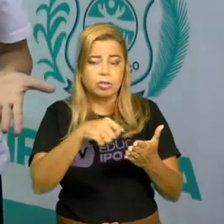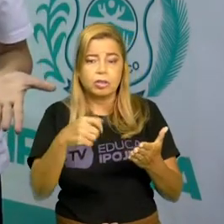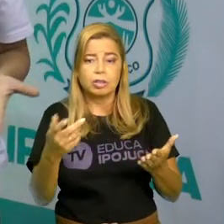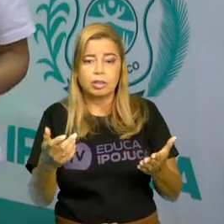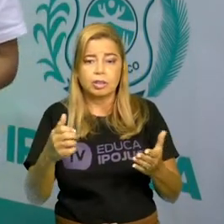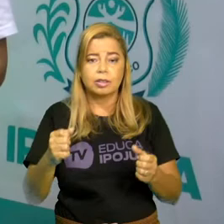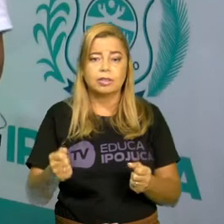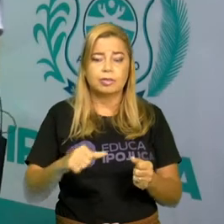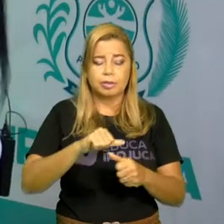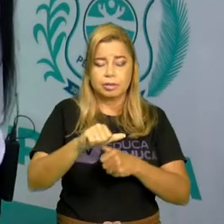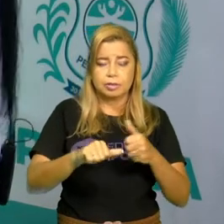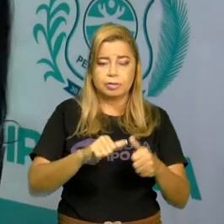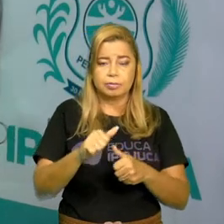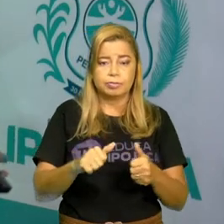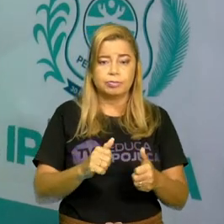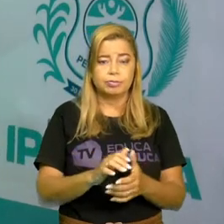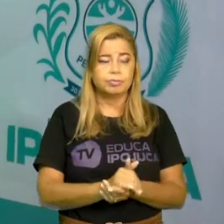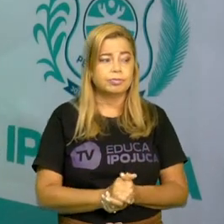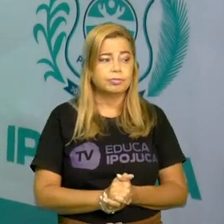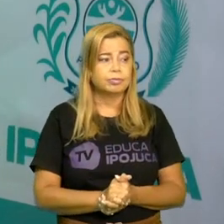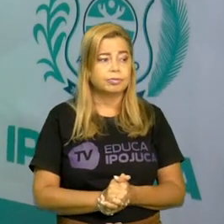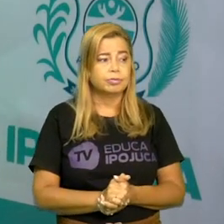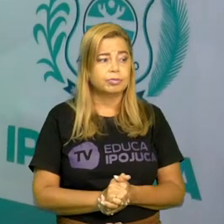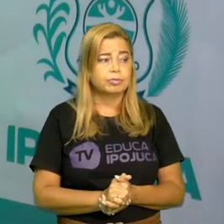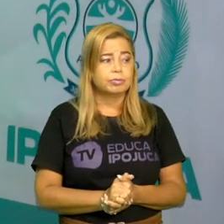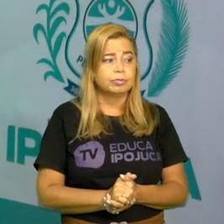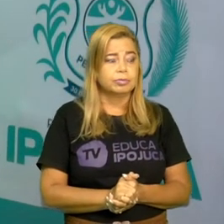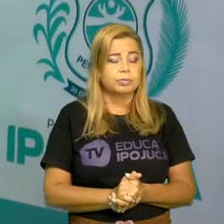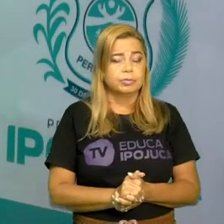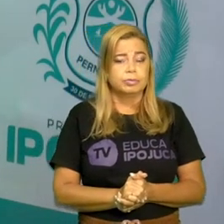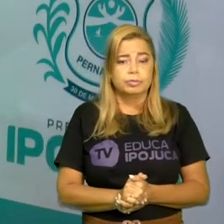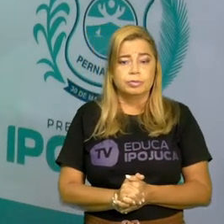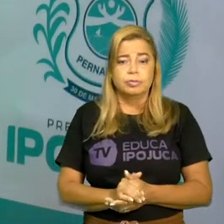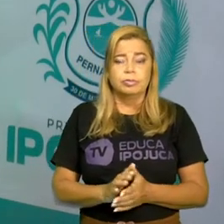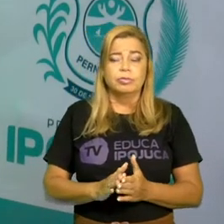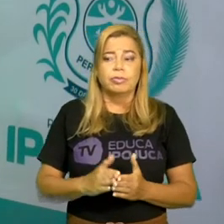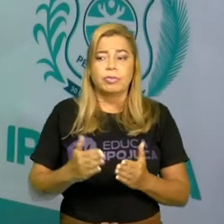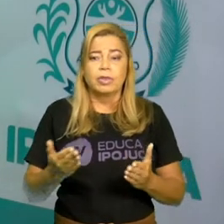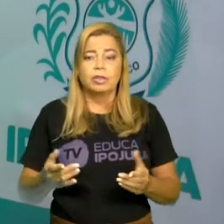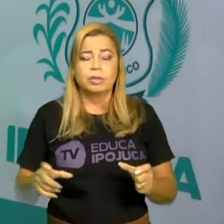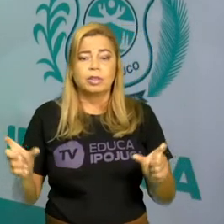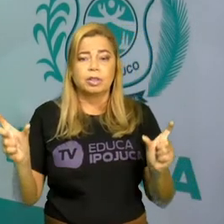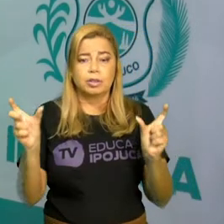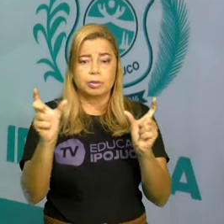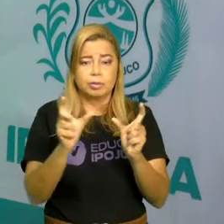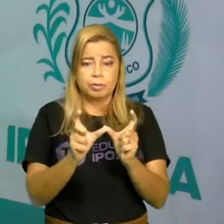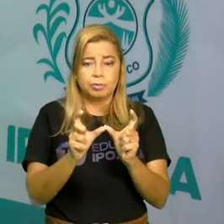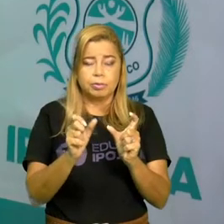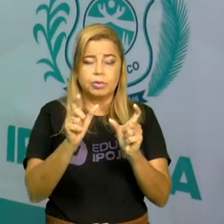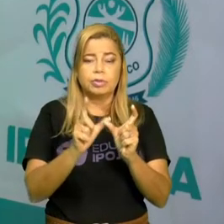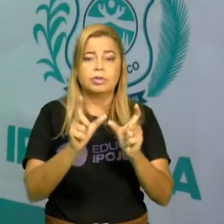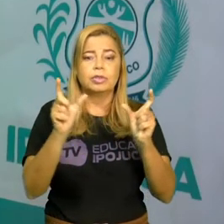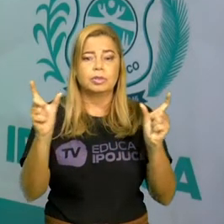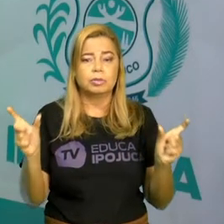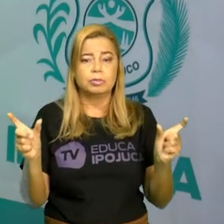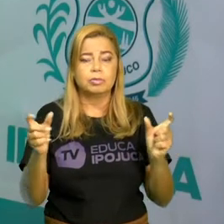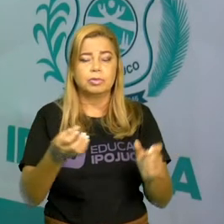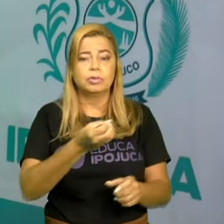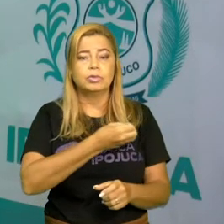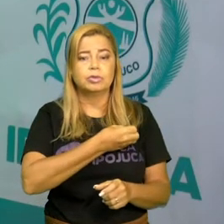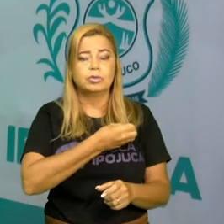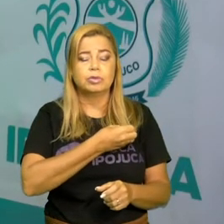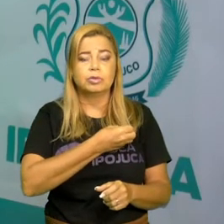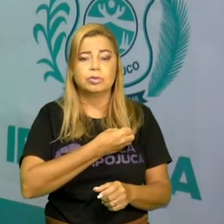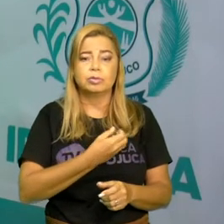como vemos aqui ó e para compor e decompor o número naturais você tem que aprender a